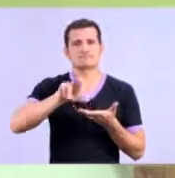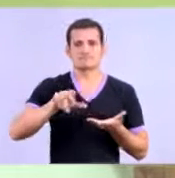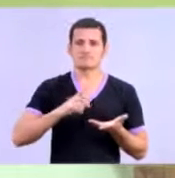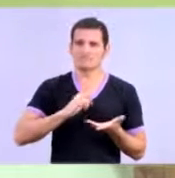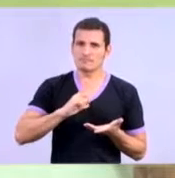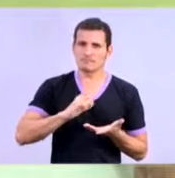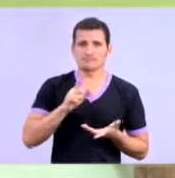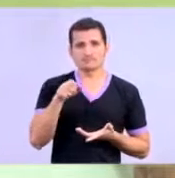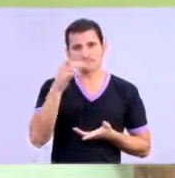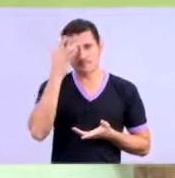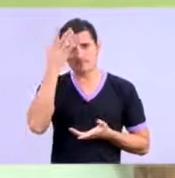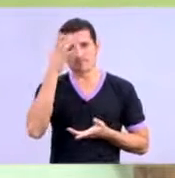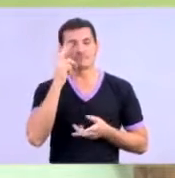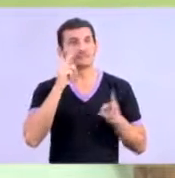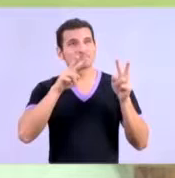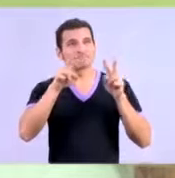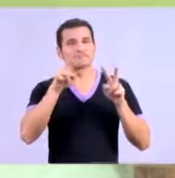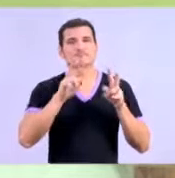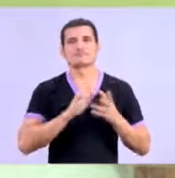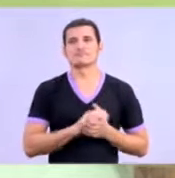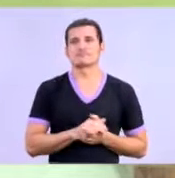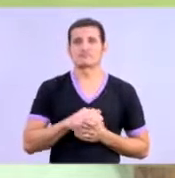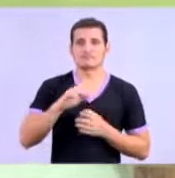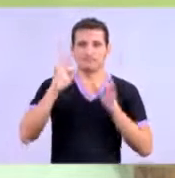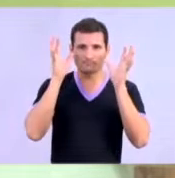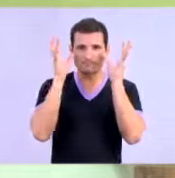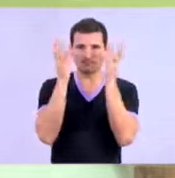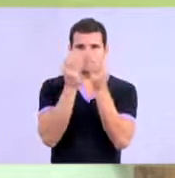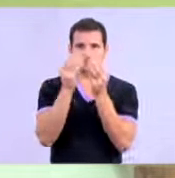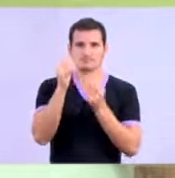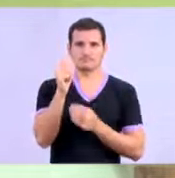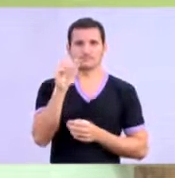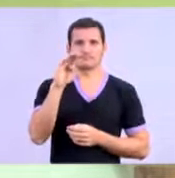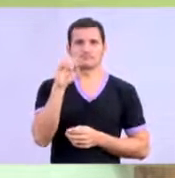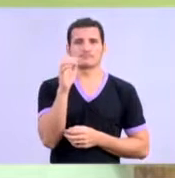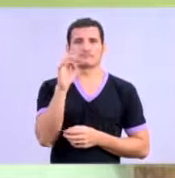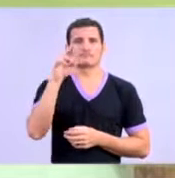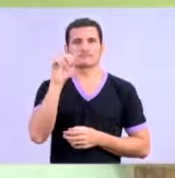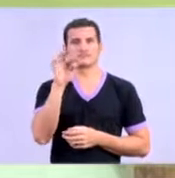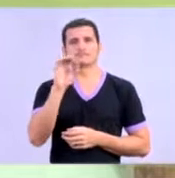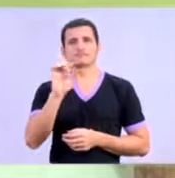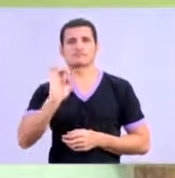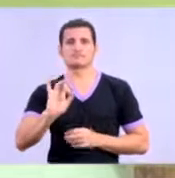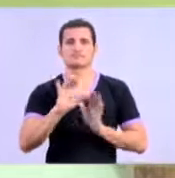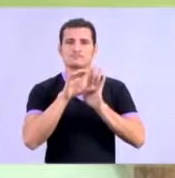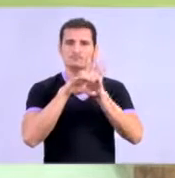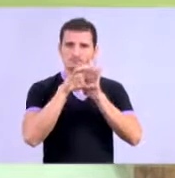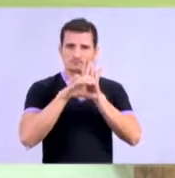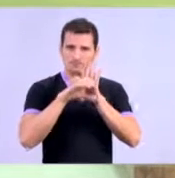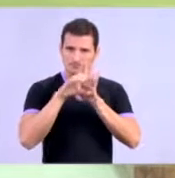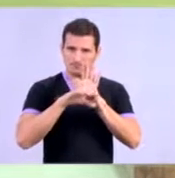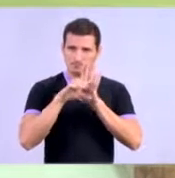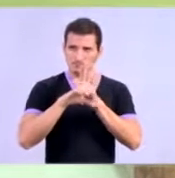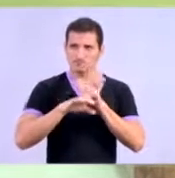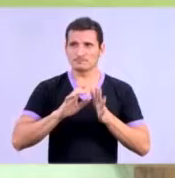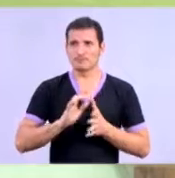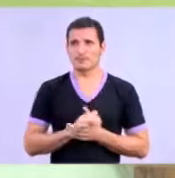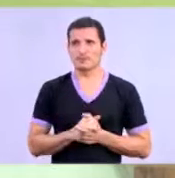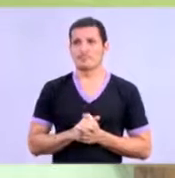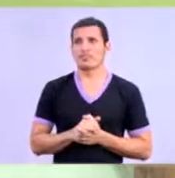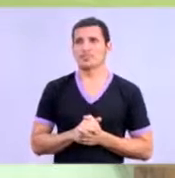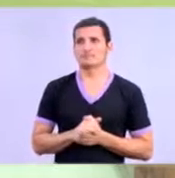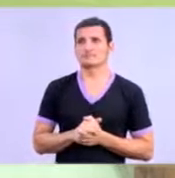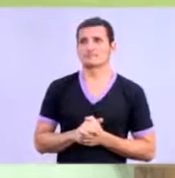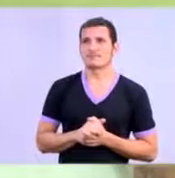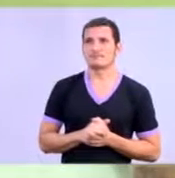é mais fácil da gente enxergar. Os abstratos, que são conceituais, é que surgem nos problemas.